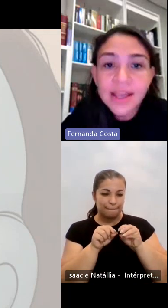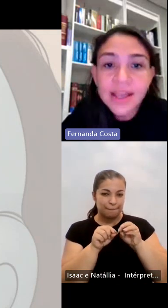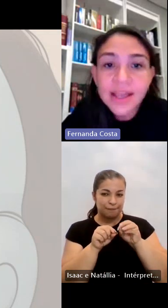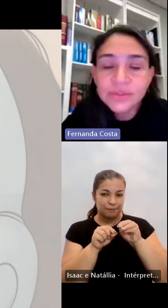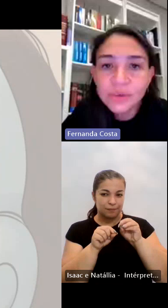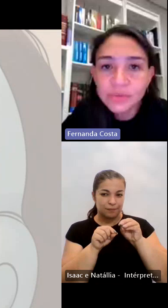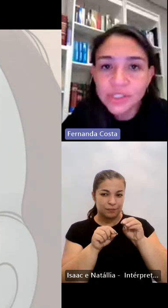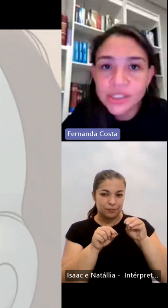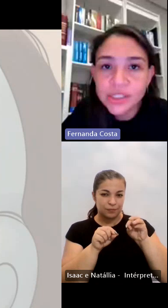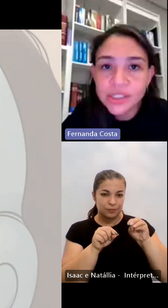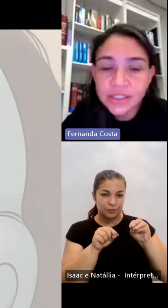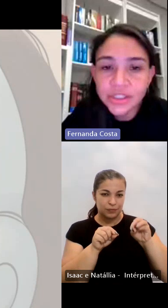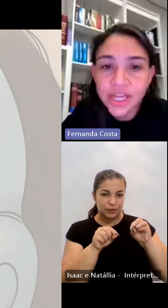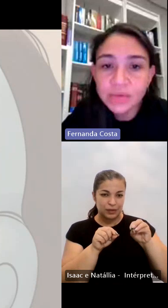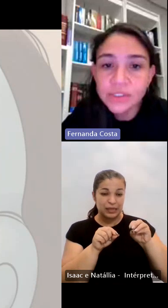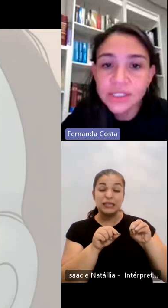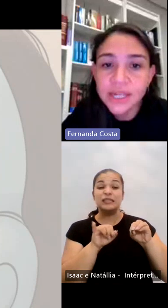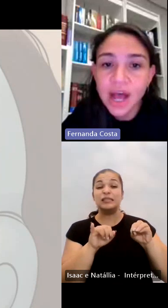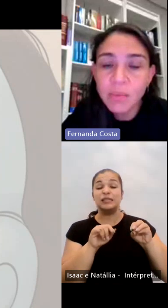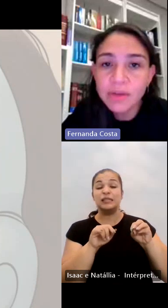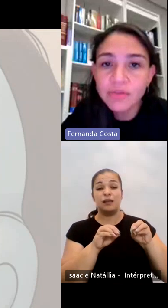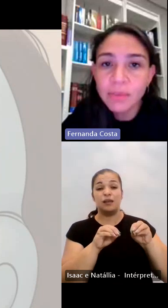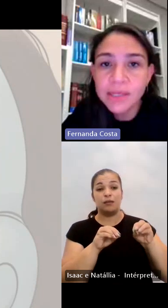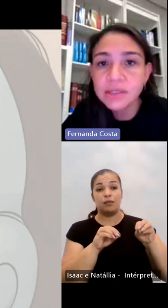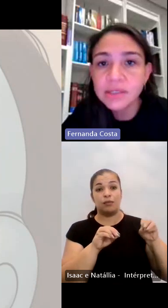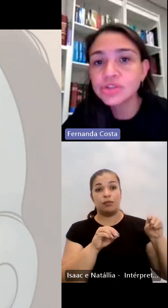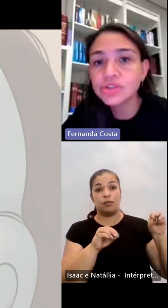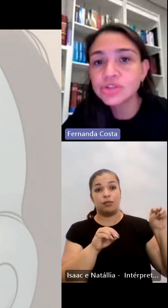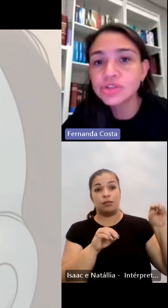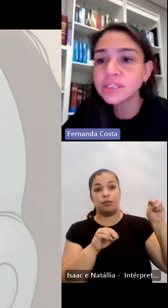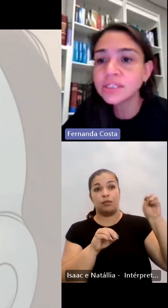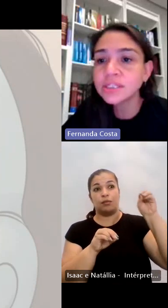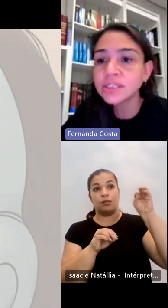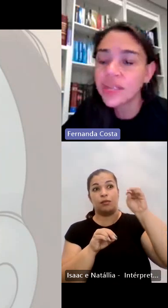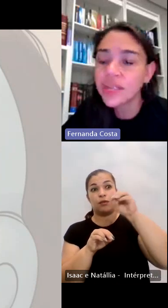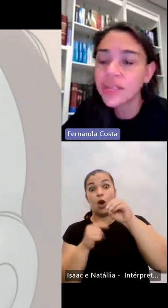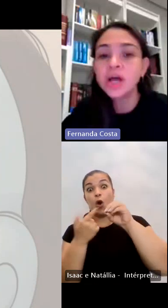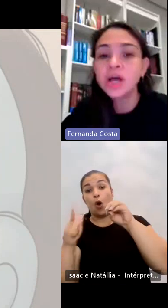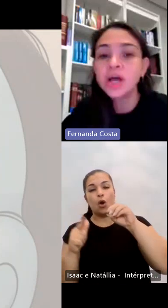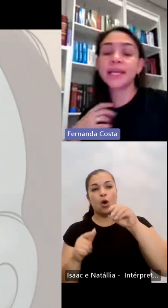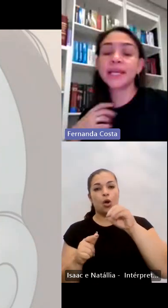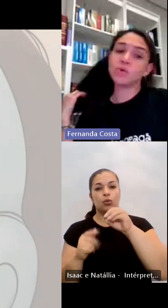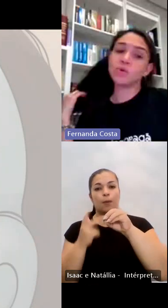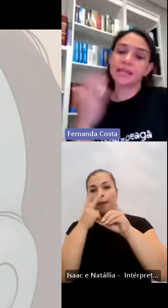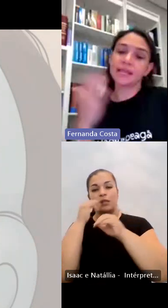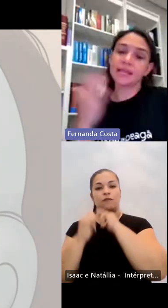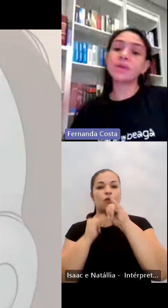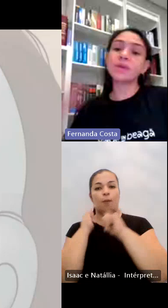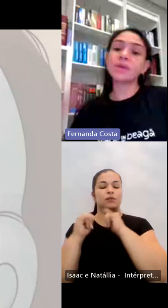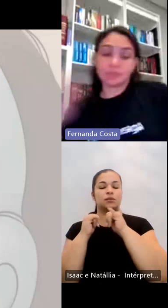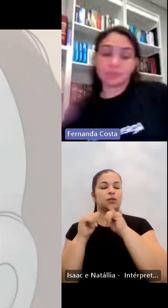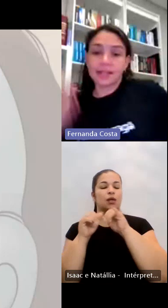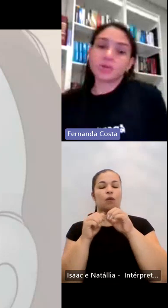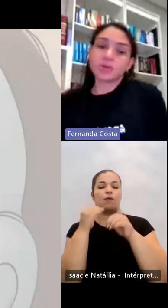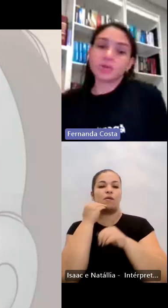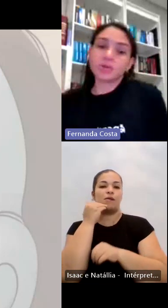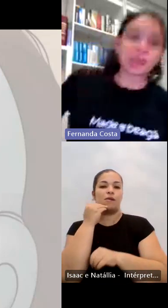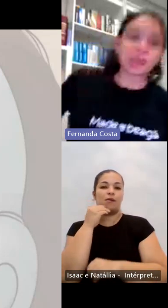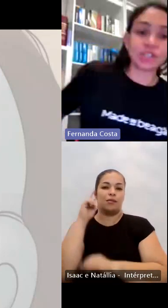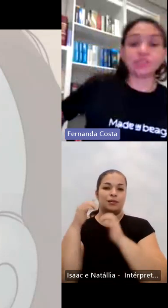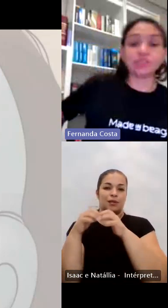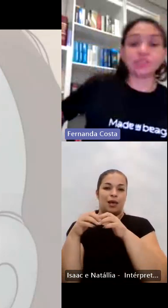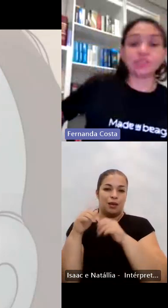lugares errados, vamos dizer assim, chega um sinal, uma informação distorcida no cérebro. O que acontece? Qual que é até a